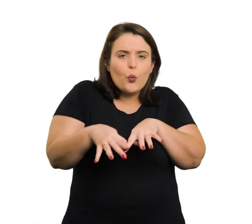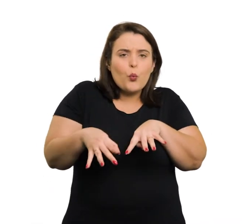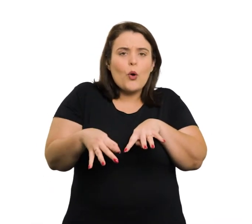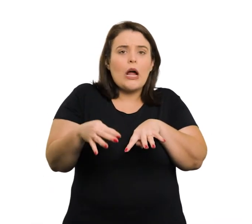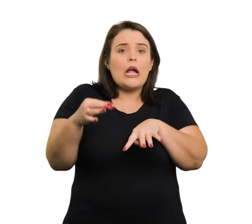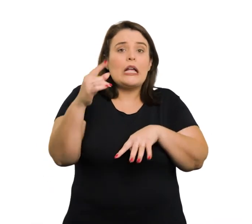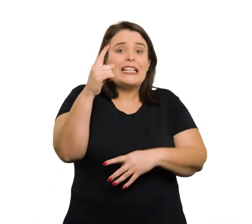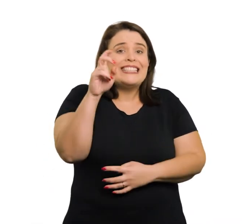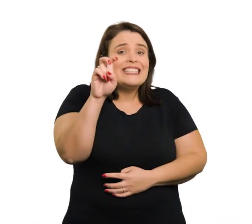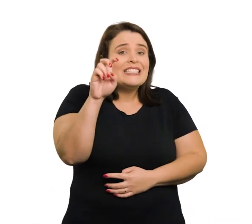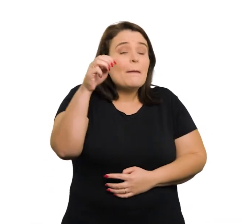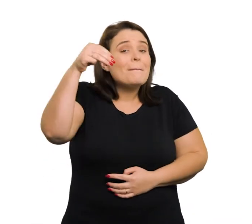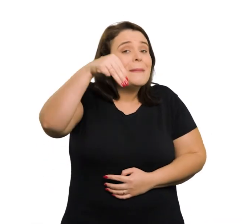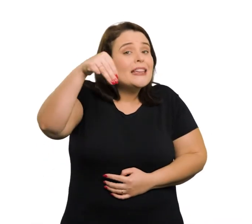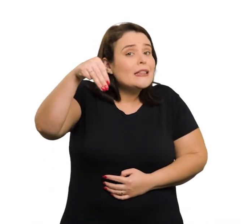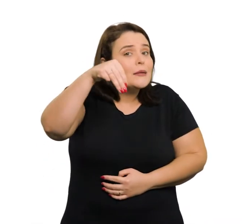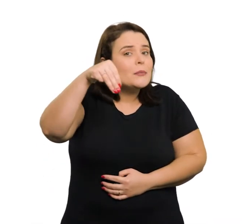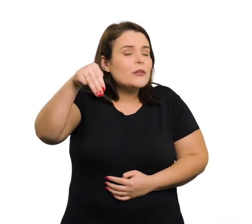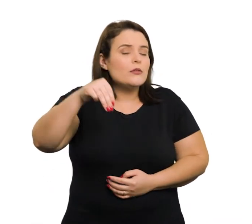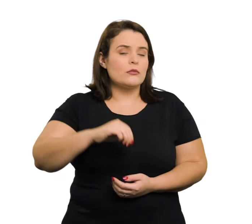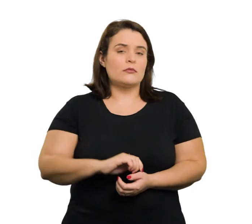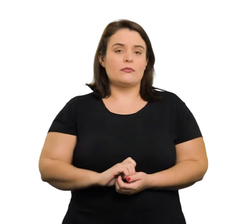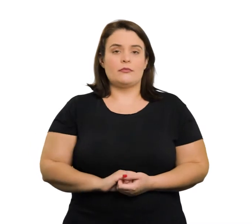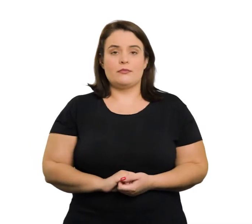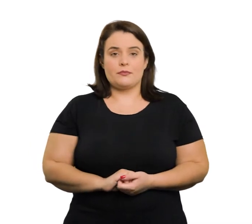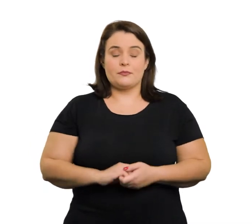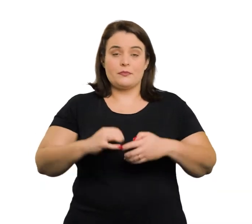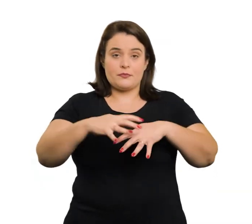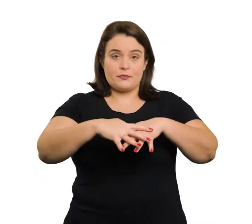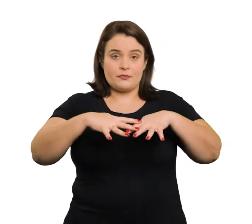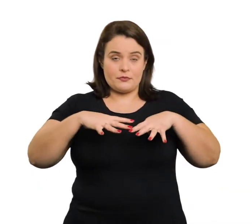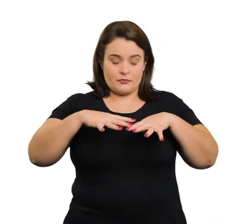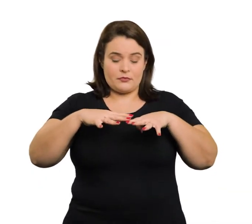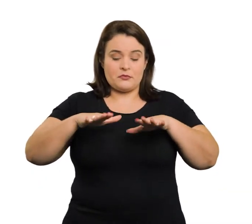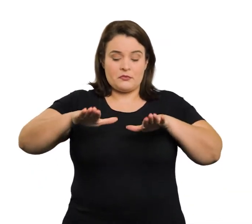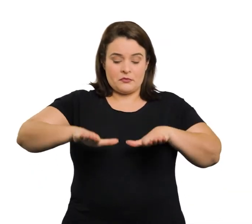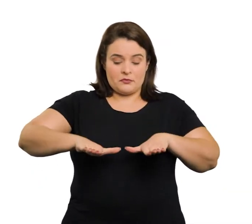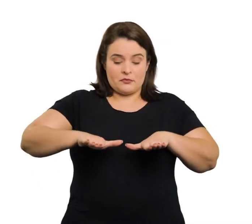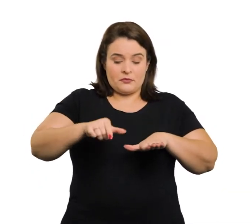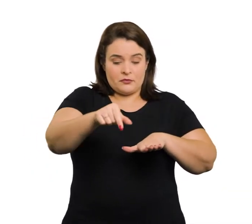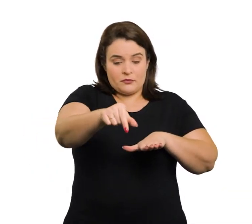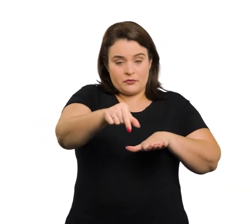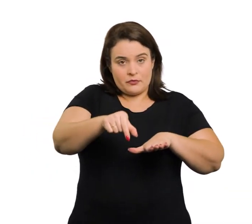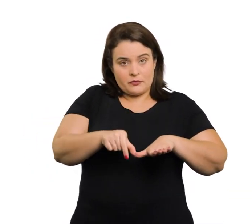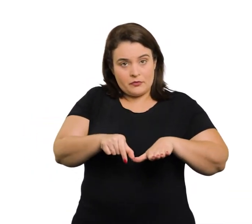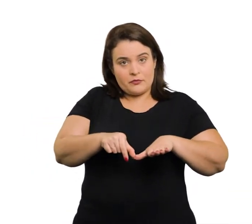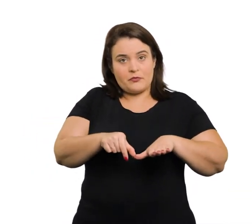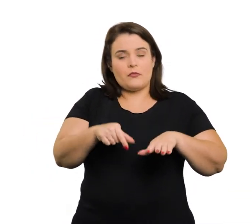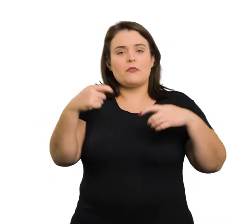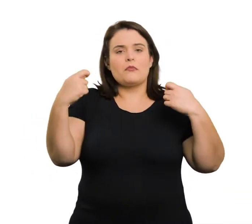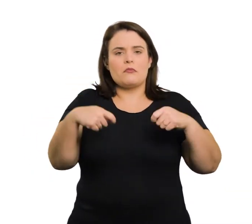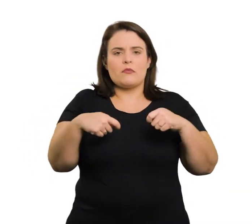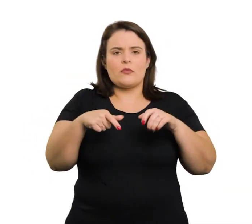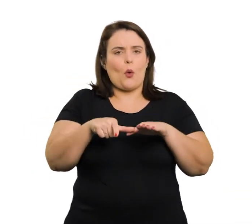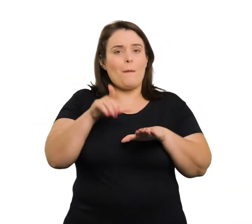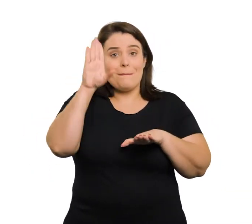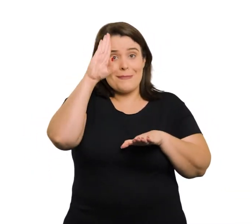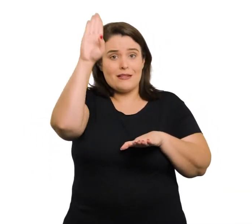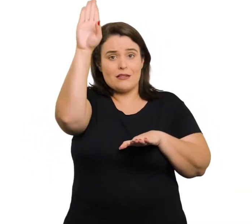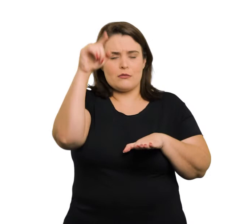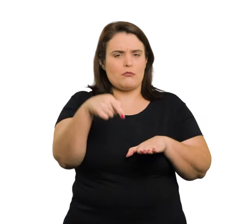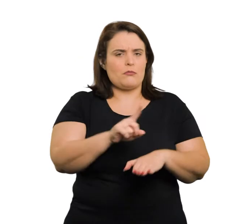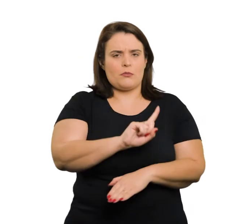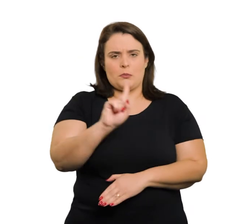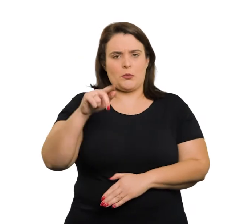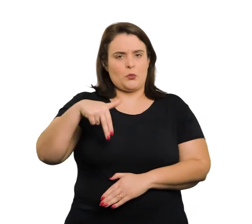no máximo de 15 milímetros. As grelhas e juntas de dilatação devem estar fora do fluxo